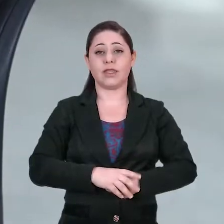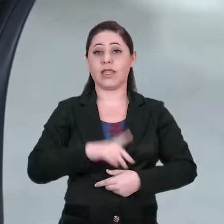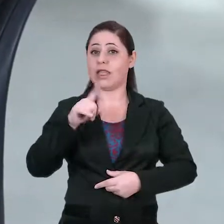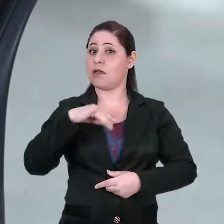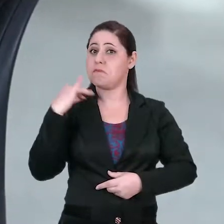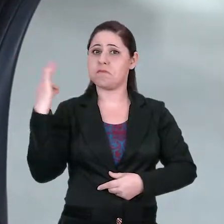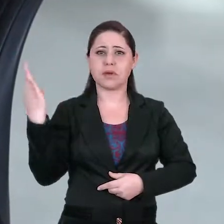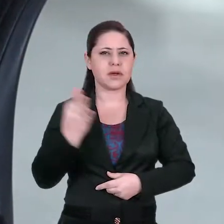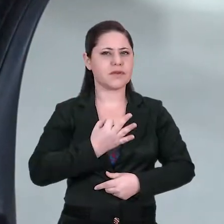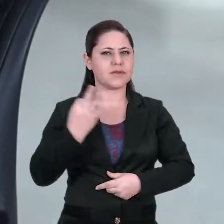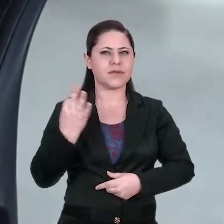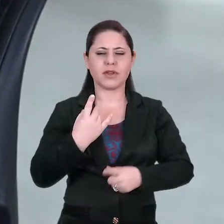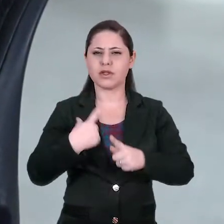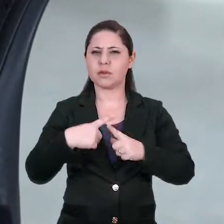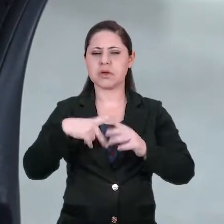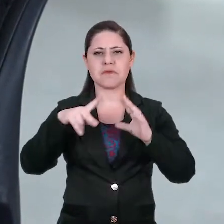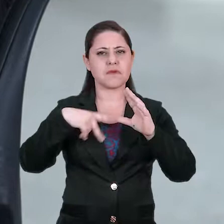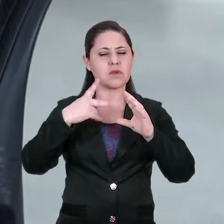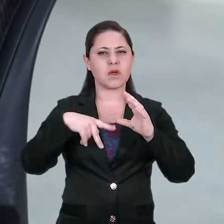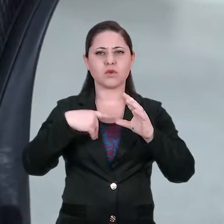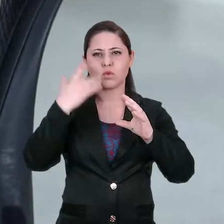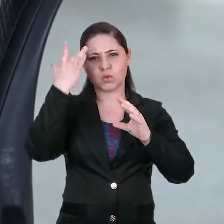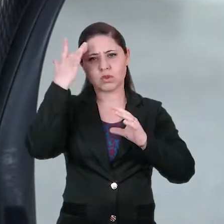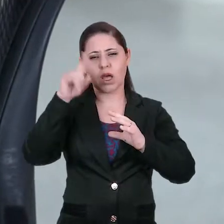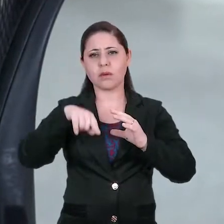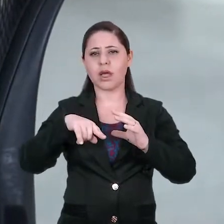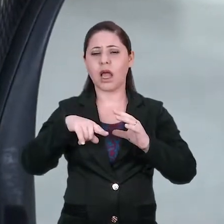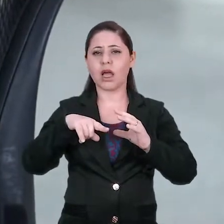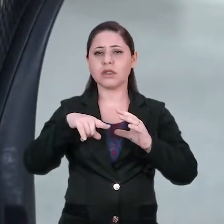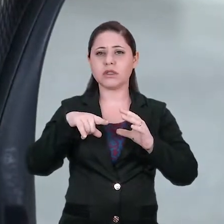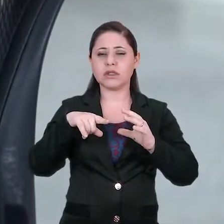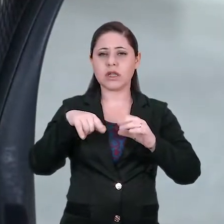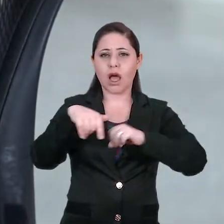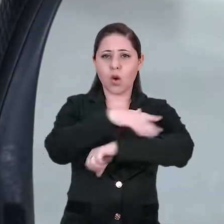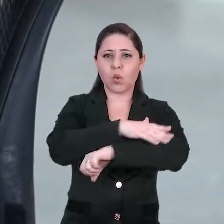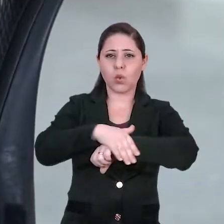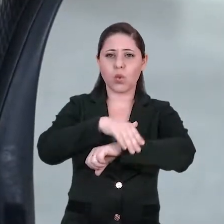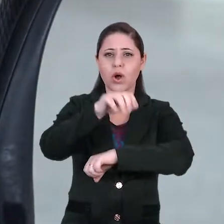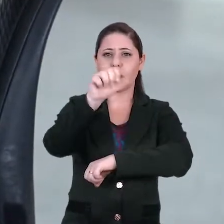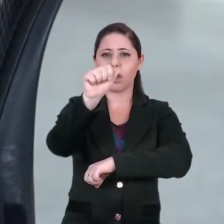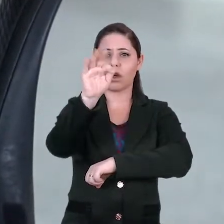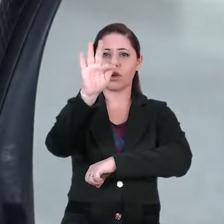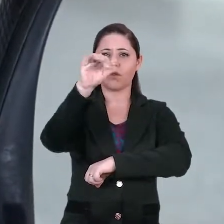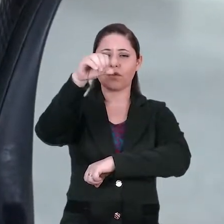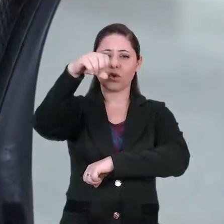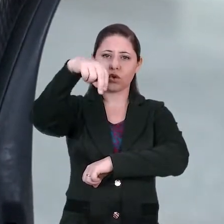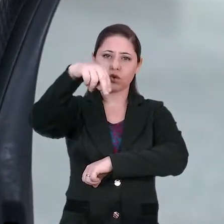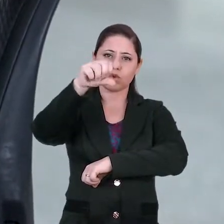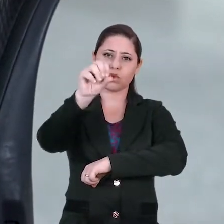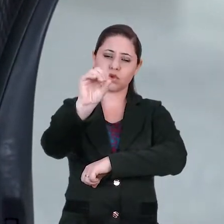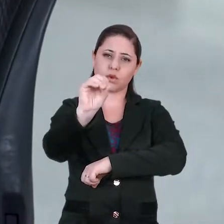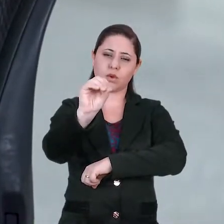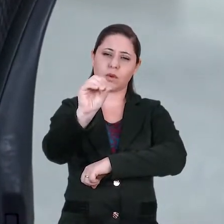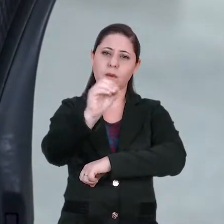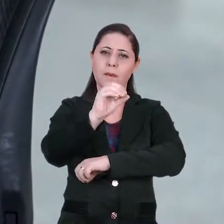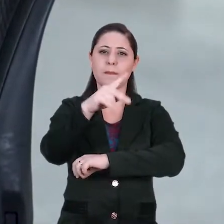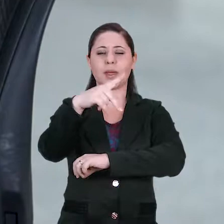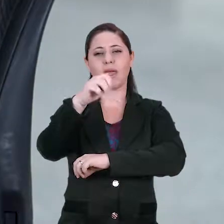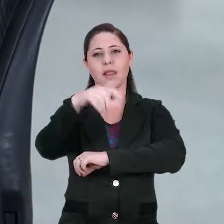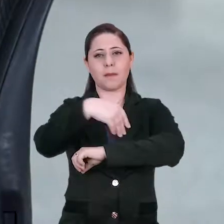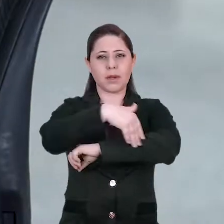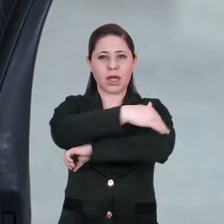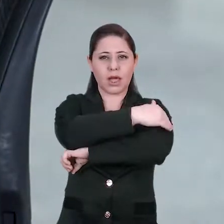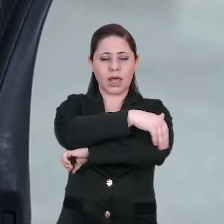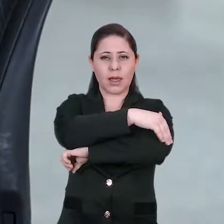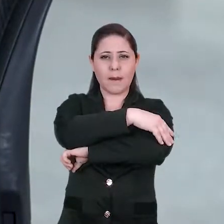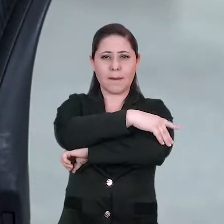Nossa Câmara de Vereadores também, para quem não sabe, era na Afonso Pena, quase esquina com a Caloja, porque bem na esquina